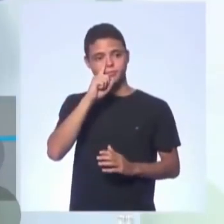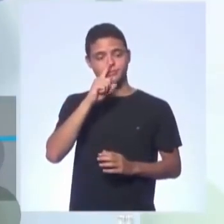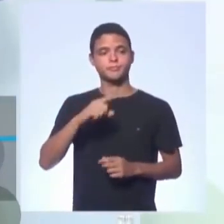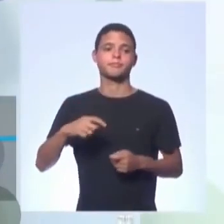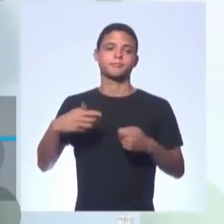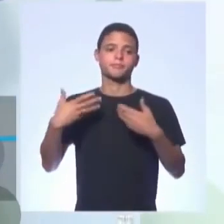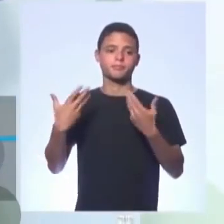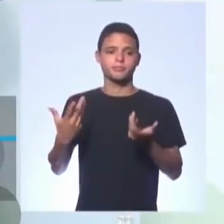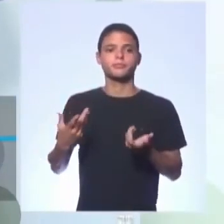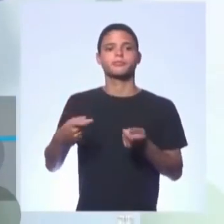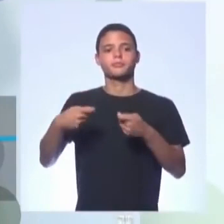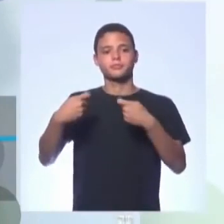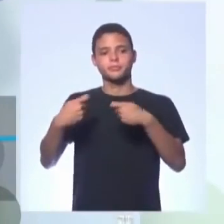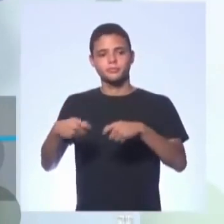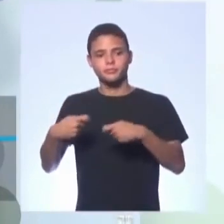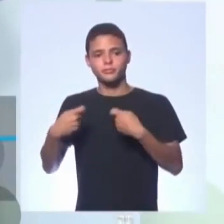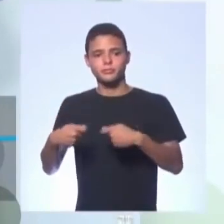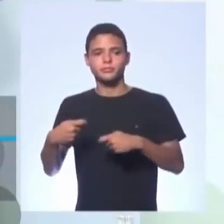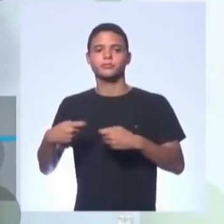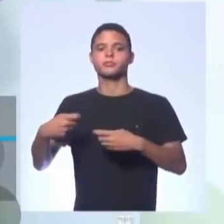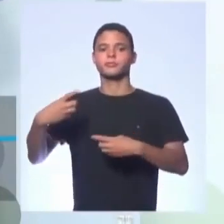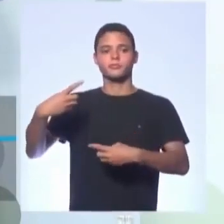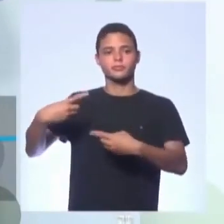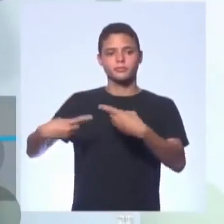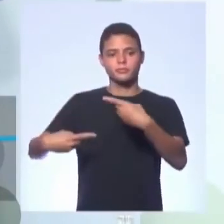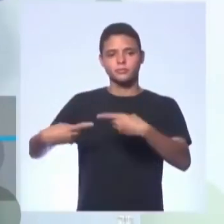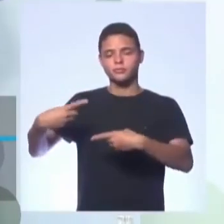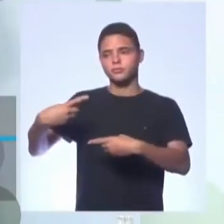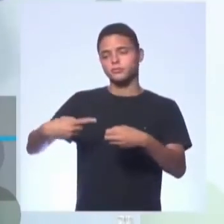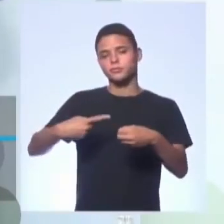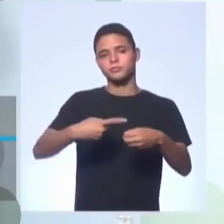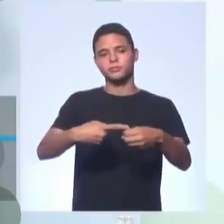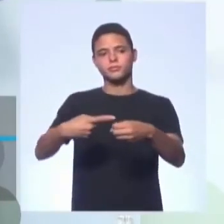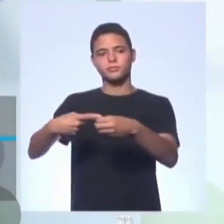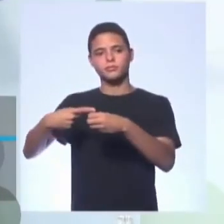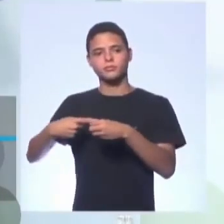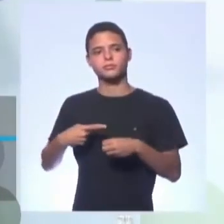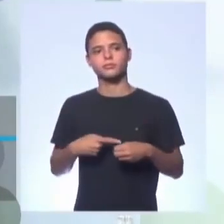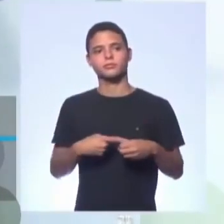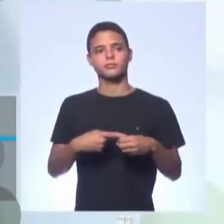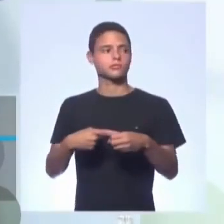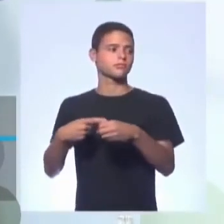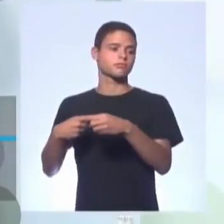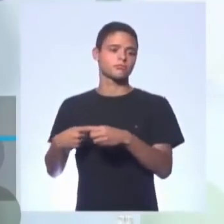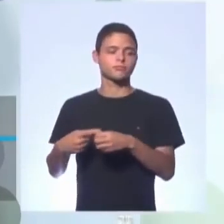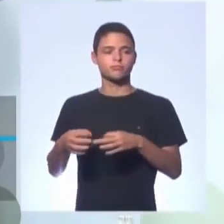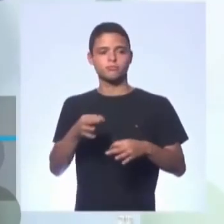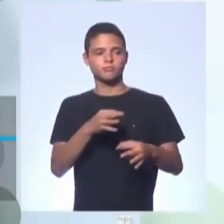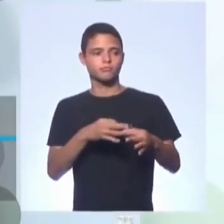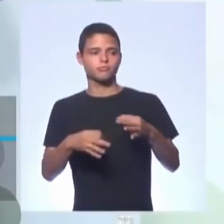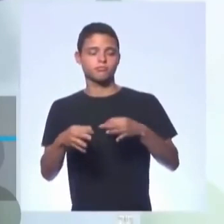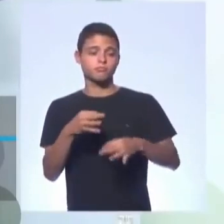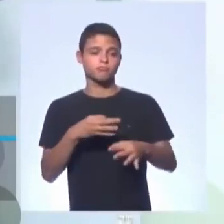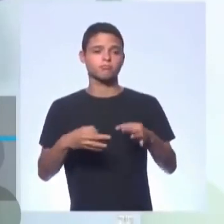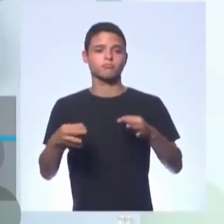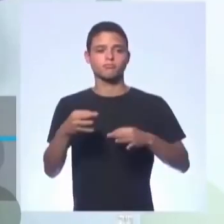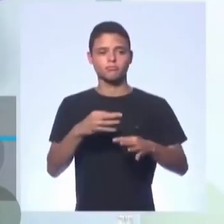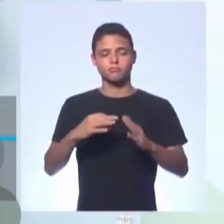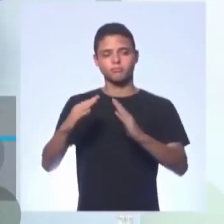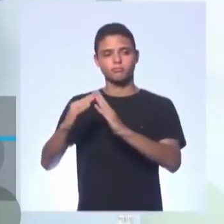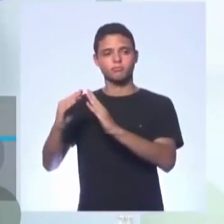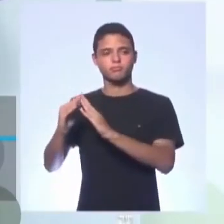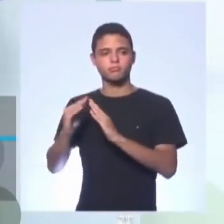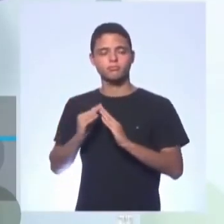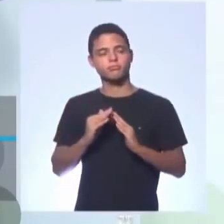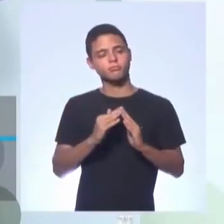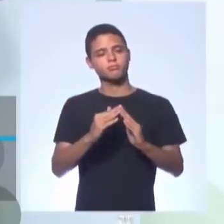ter aí uma política urbana, né, de organização e principalmente aí de moradia, que